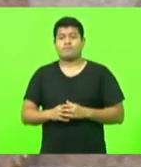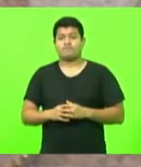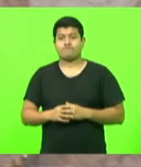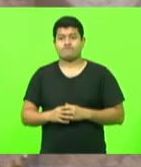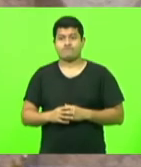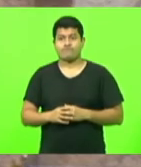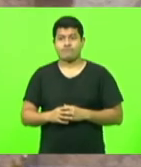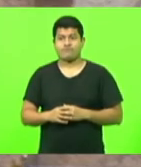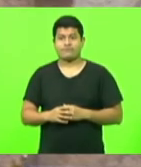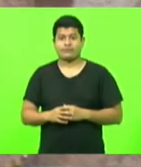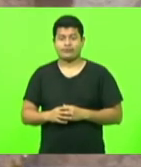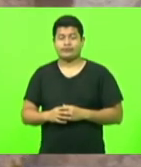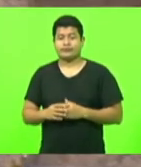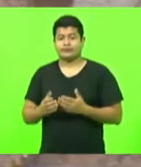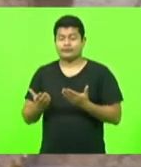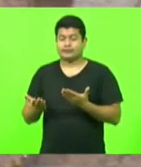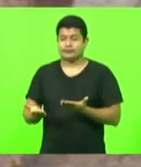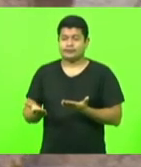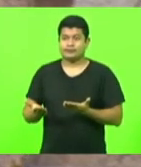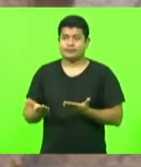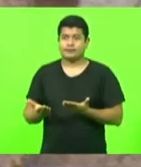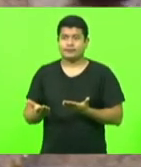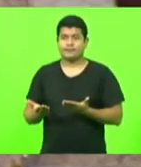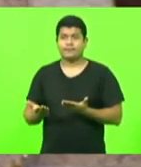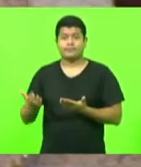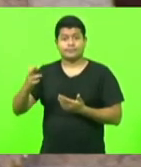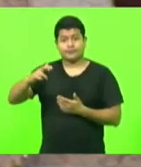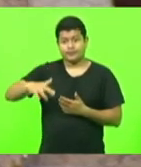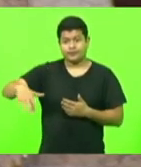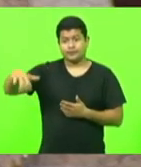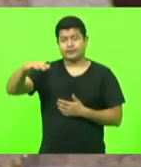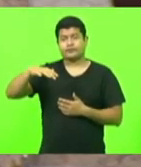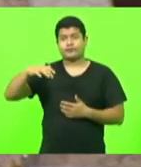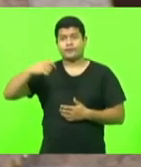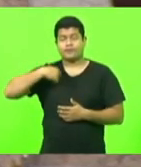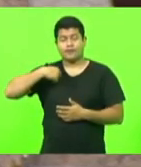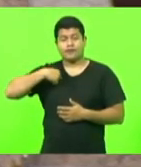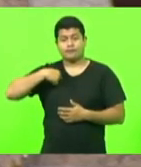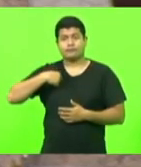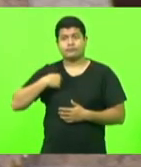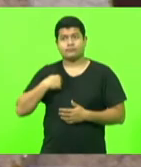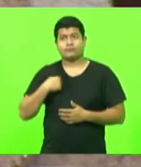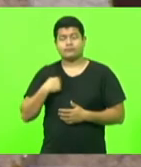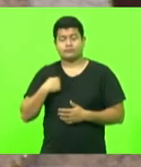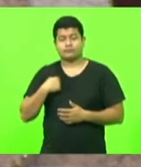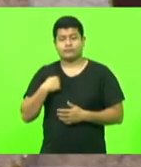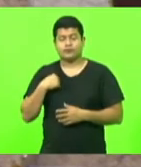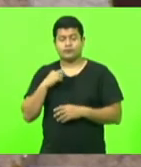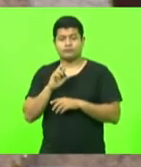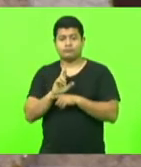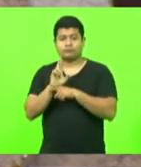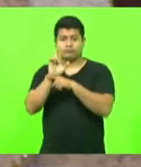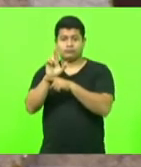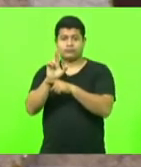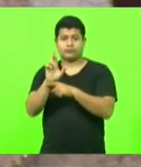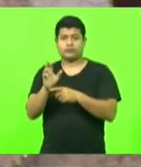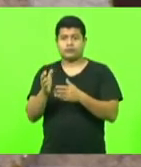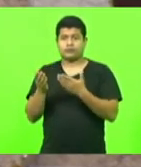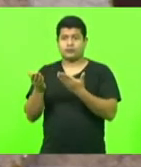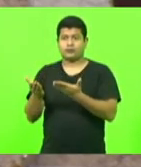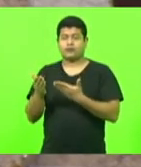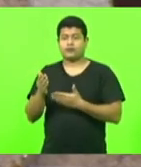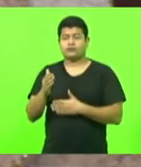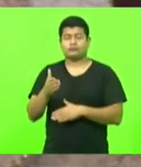pelo menos na região em que eu represento, Vale do Itapocu